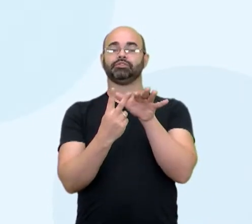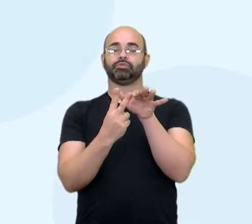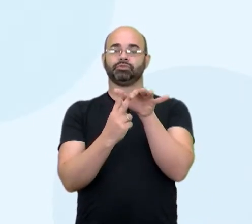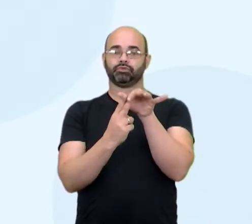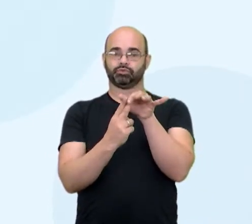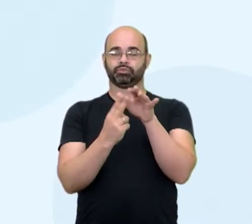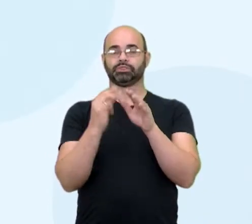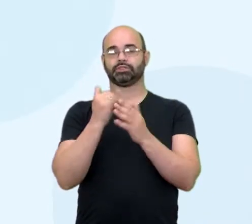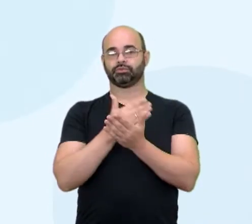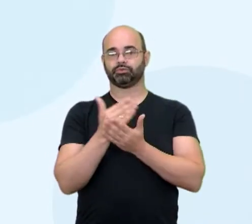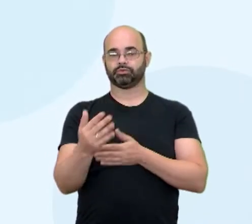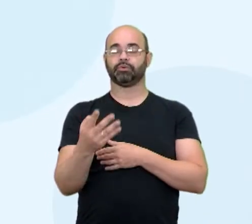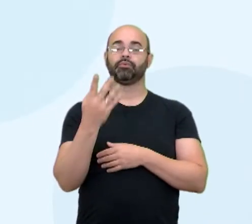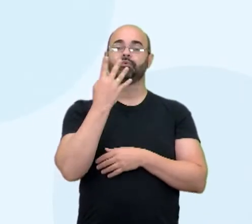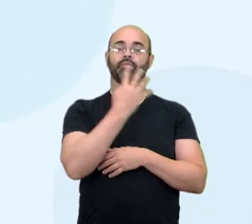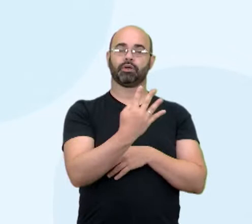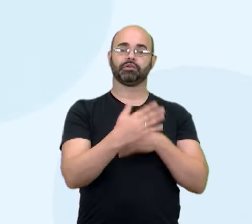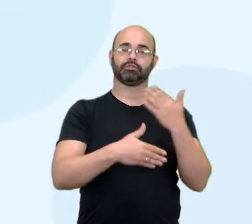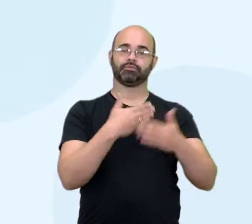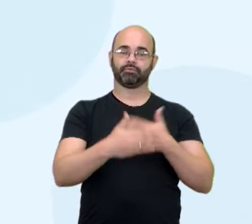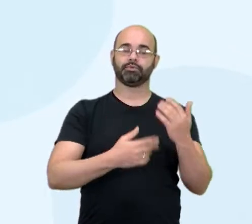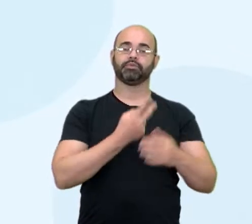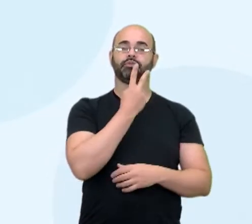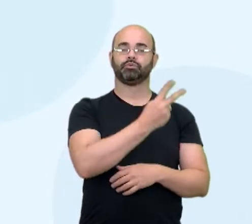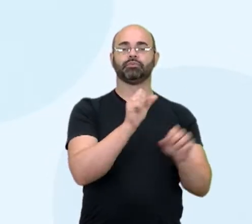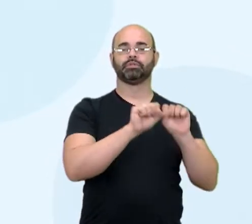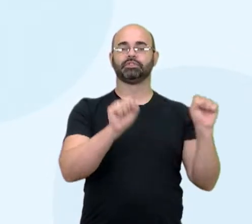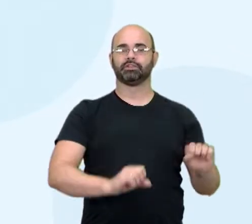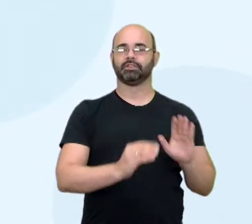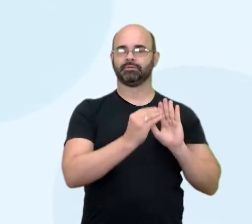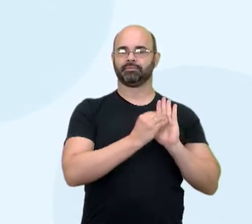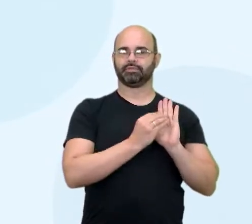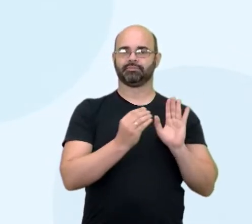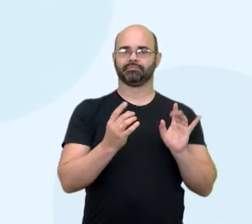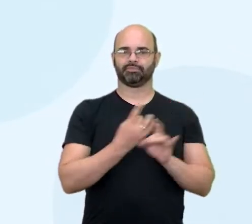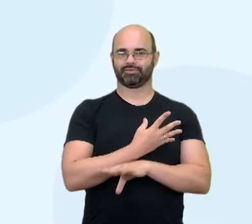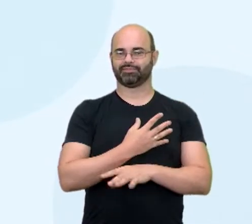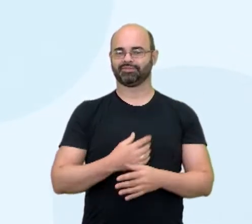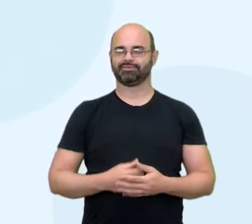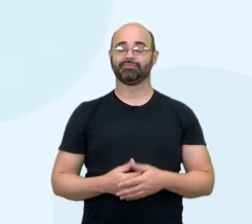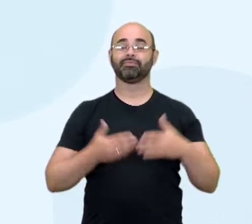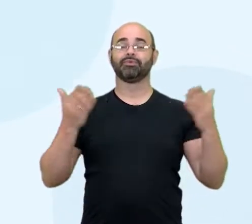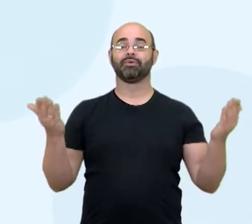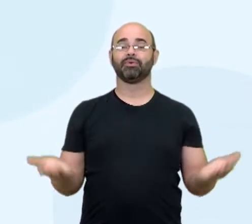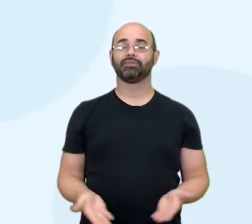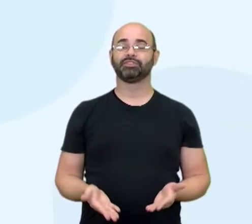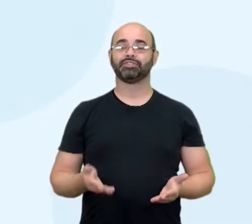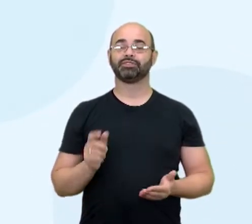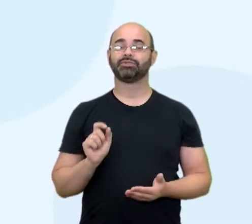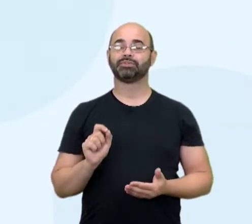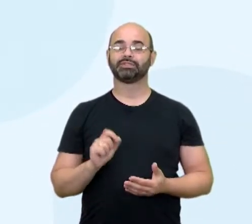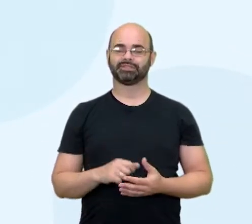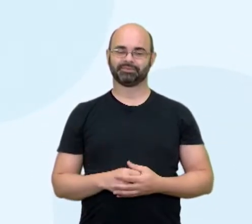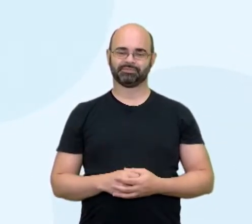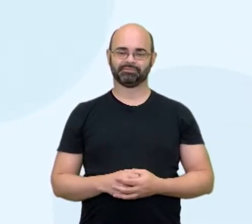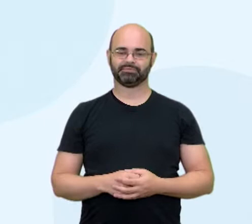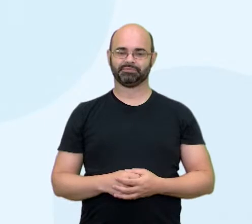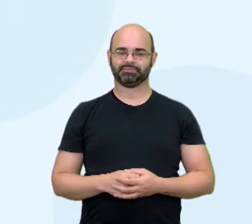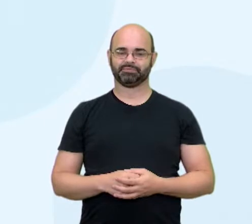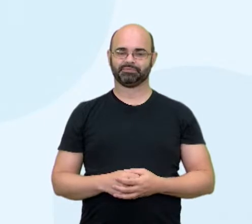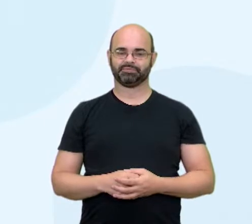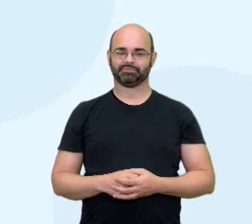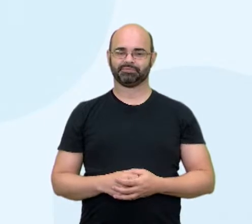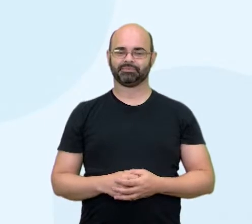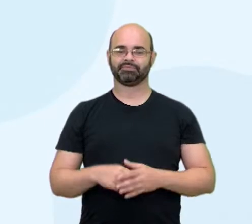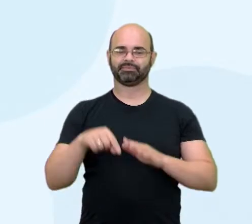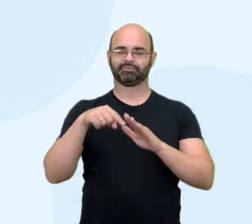de desenvolvimento e 2 aulas de sistematização. Então, hoje, o que a gente está falando? Estamos falando aí do aprofundamento curricular, o